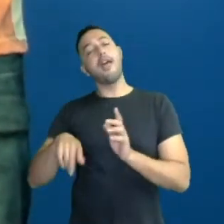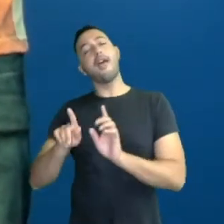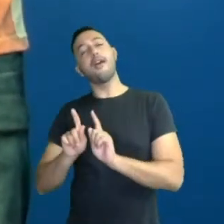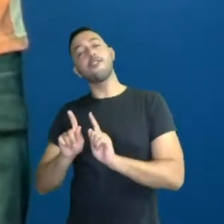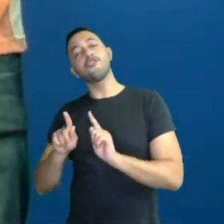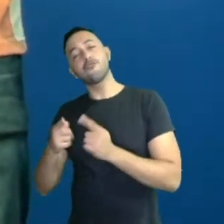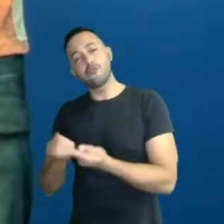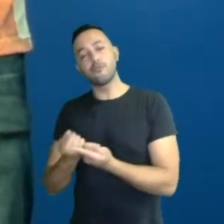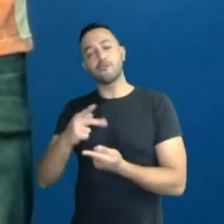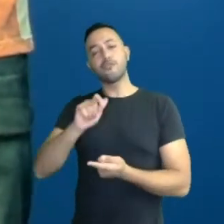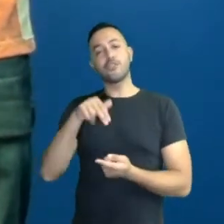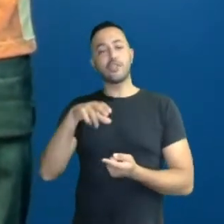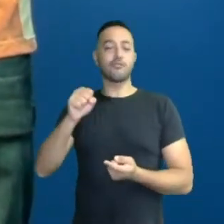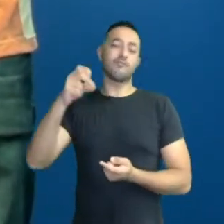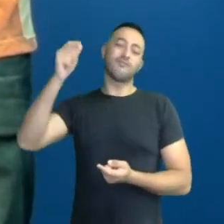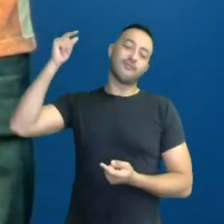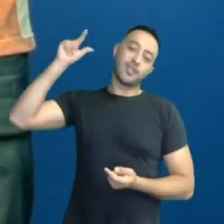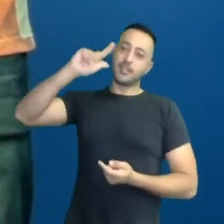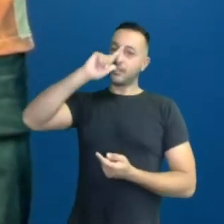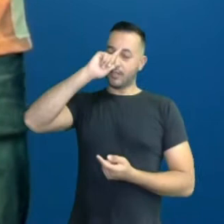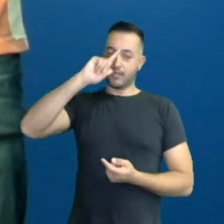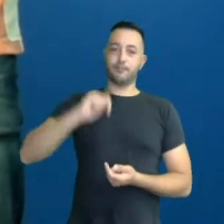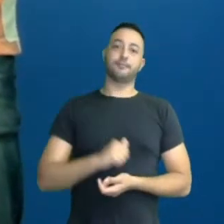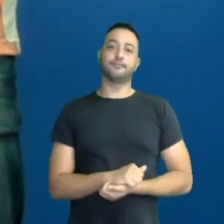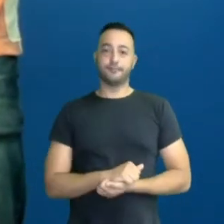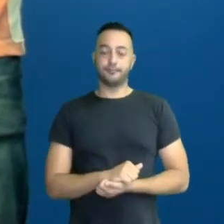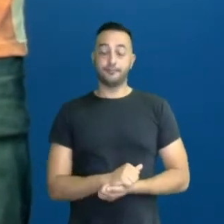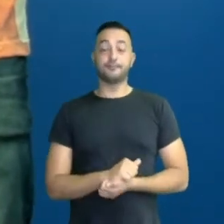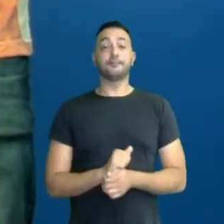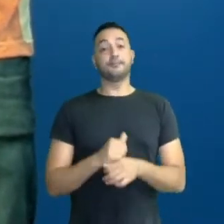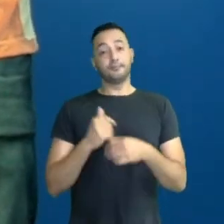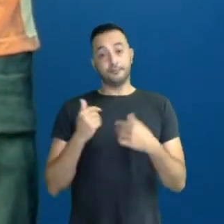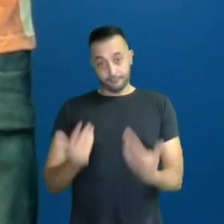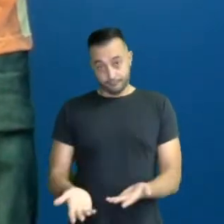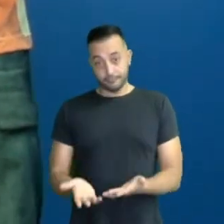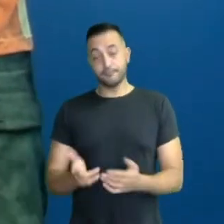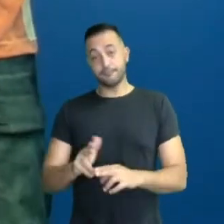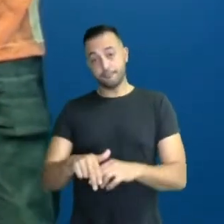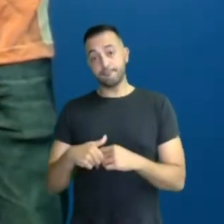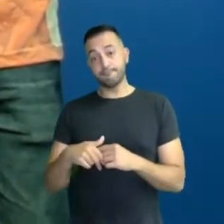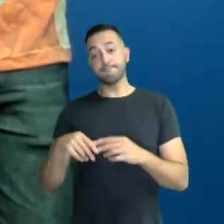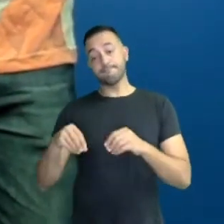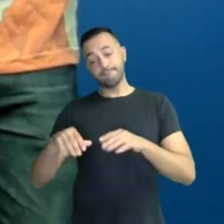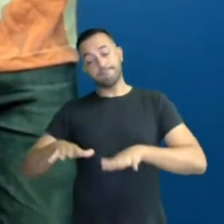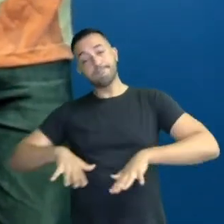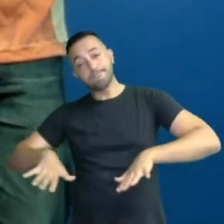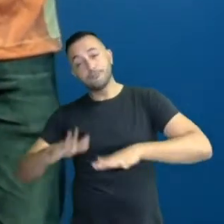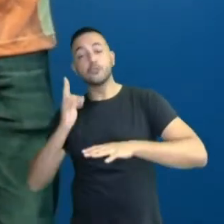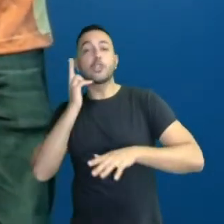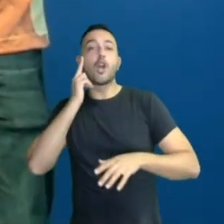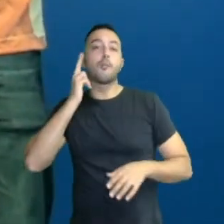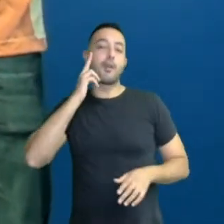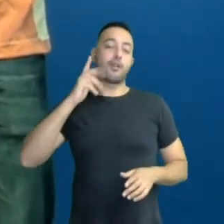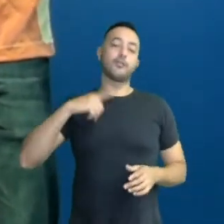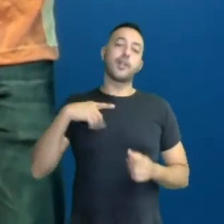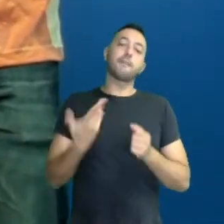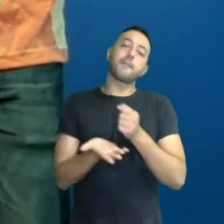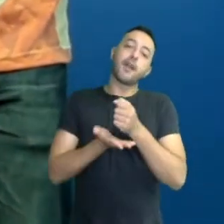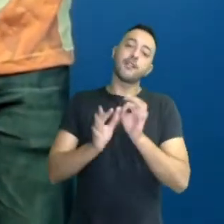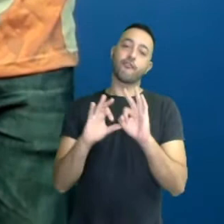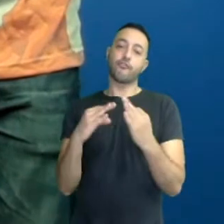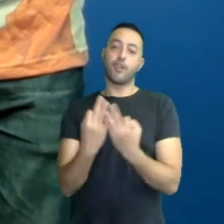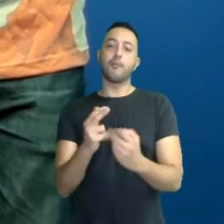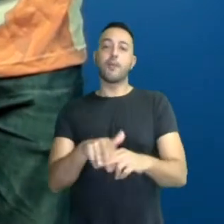lá a herança também da Grécia Antiga. Nesses gênos, a propriedade ela era comum. Eram bases